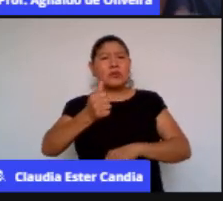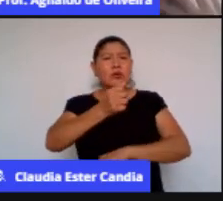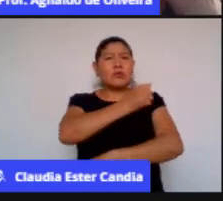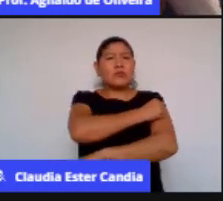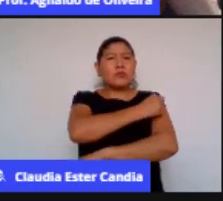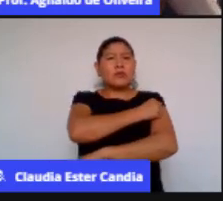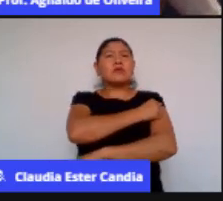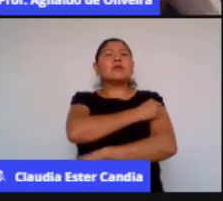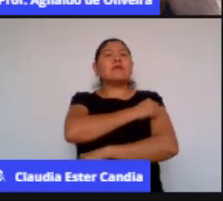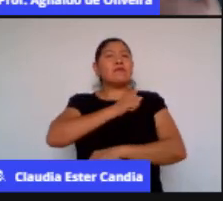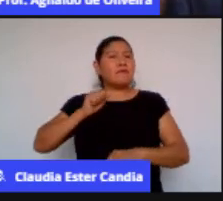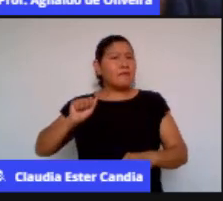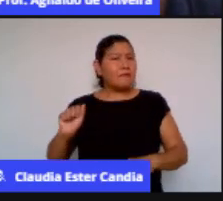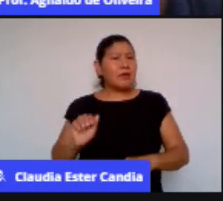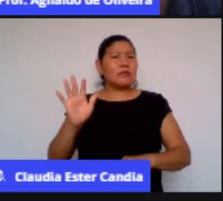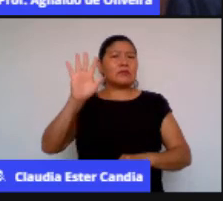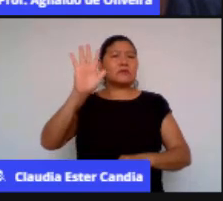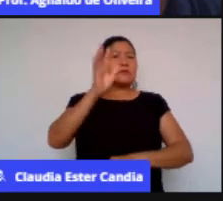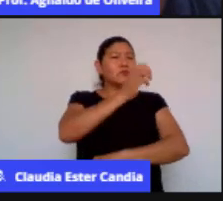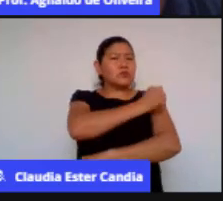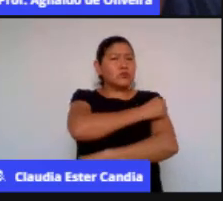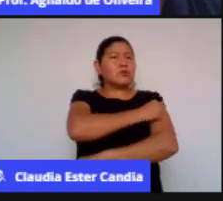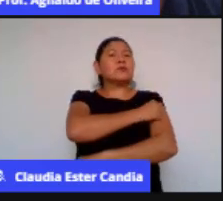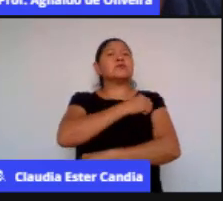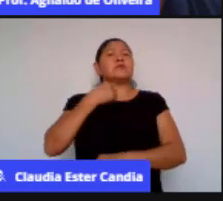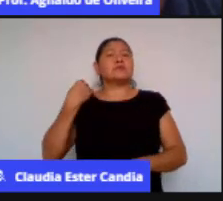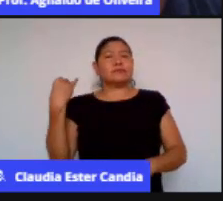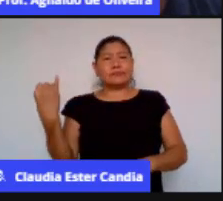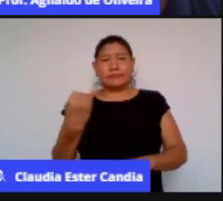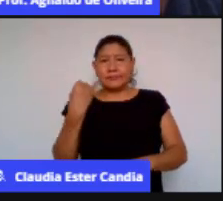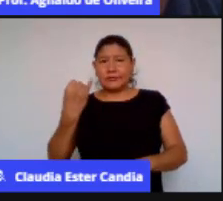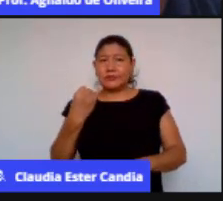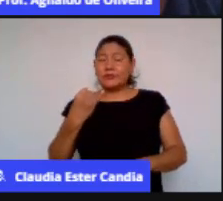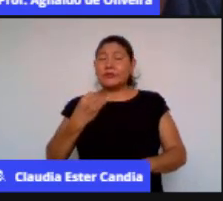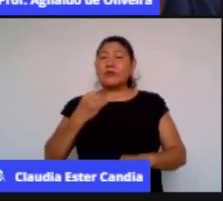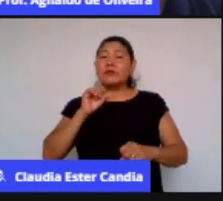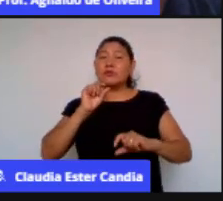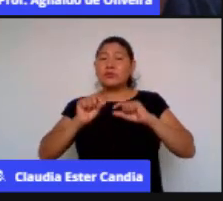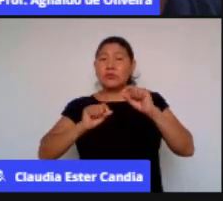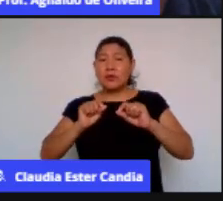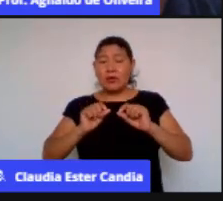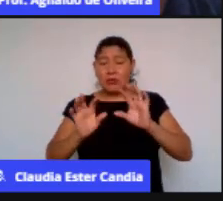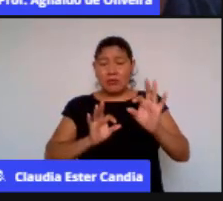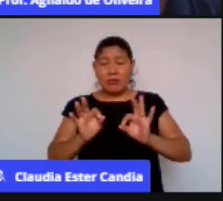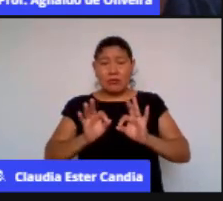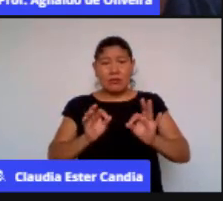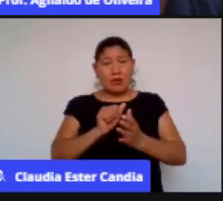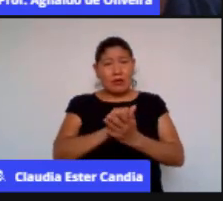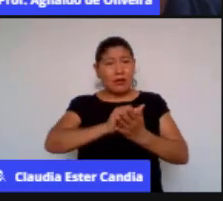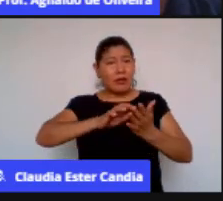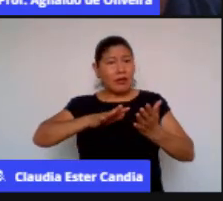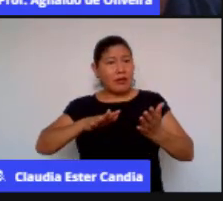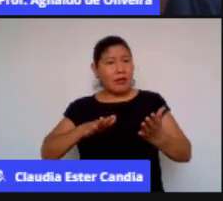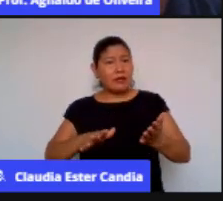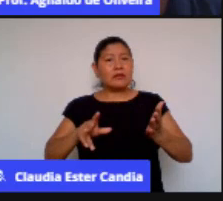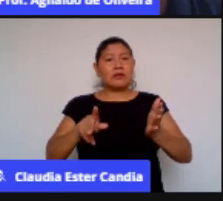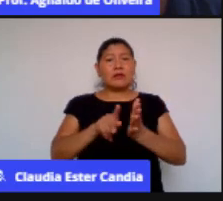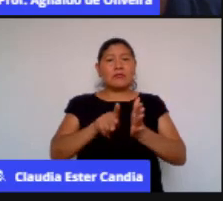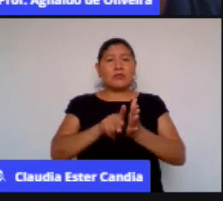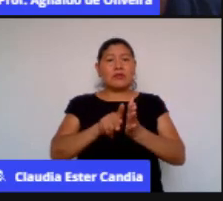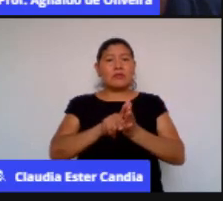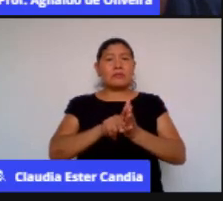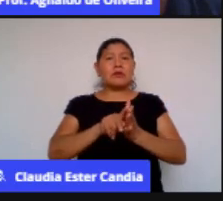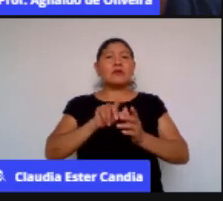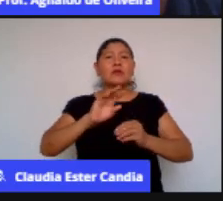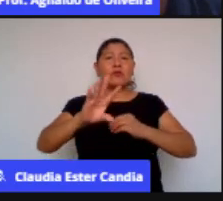escola, será necessário, então, que você elabore atividades as complementares.